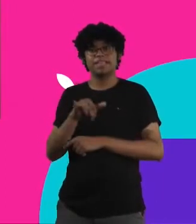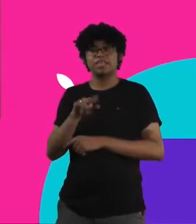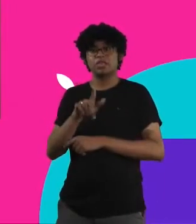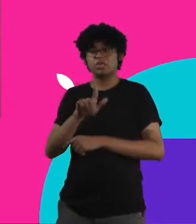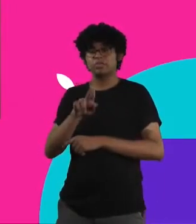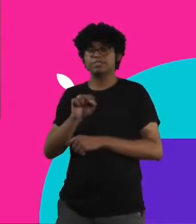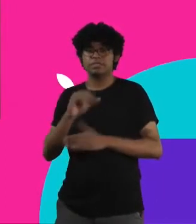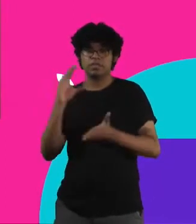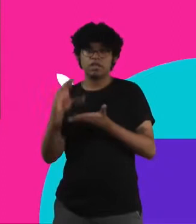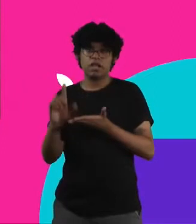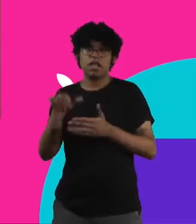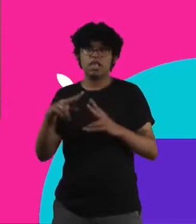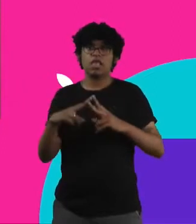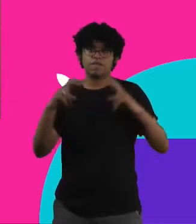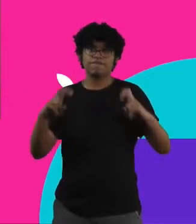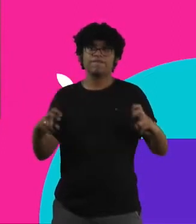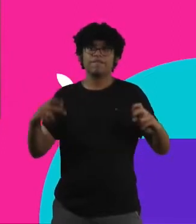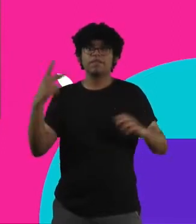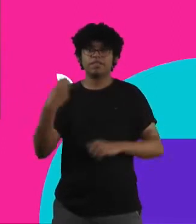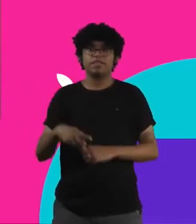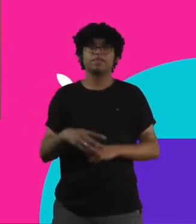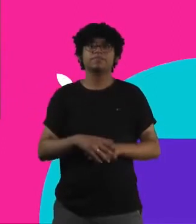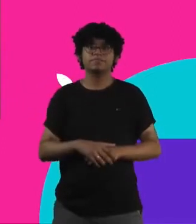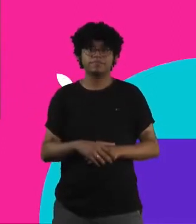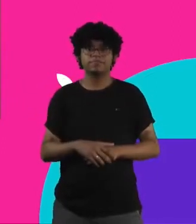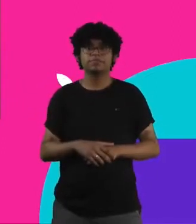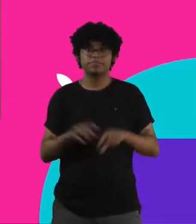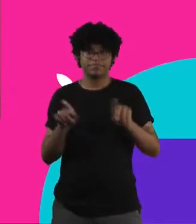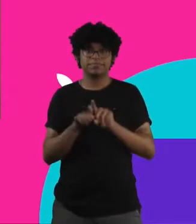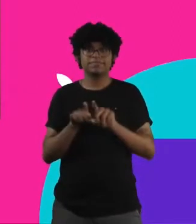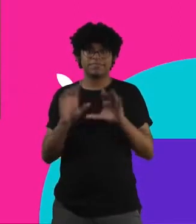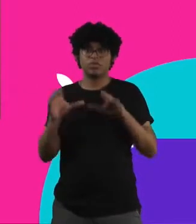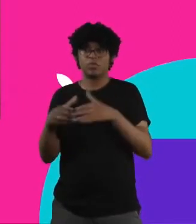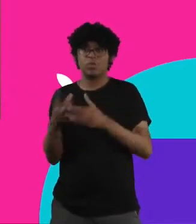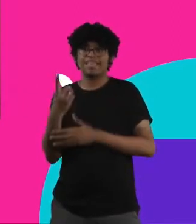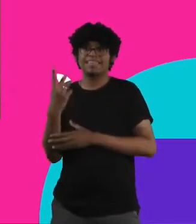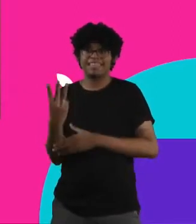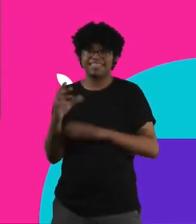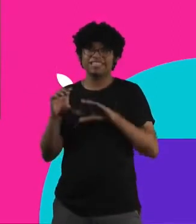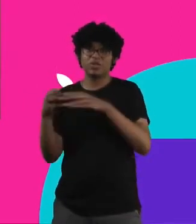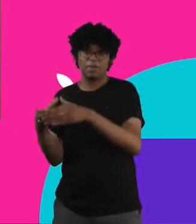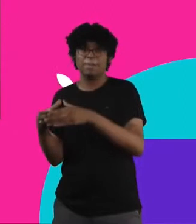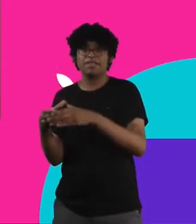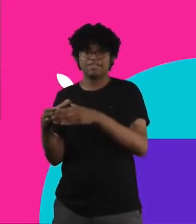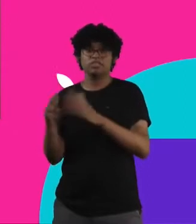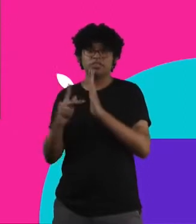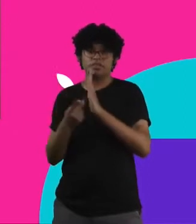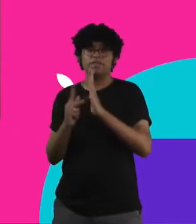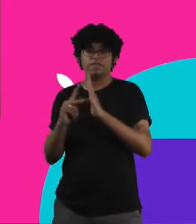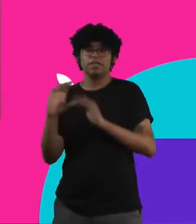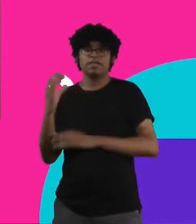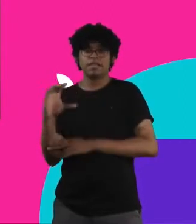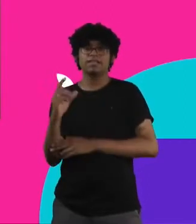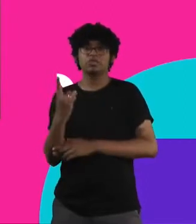sede em Florianópolis. Ao total, o sistema Ailus é formado por 13 cooperativas de crédito que levam soluções financeiras para mais